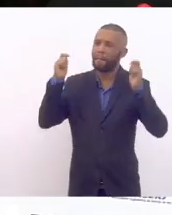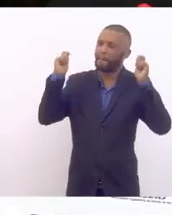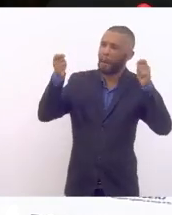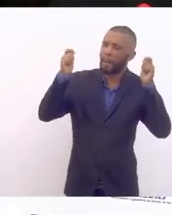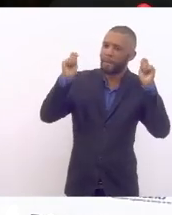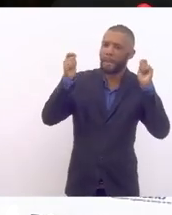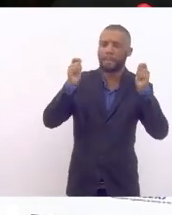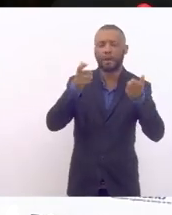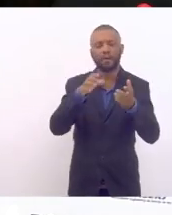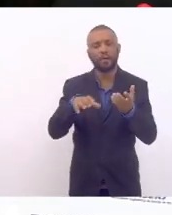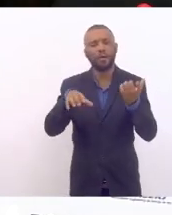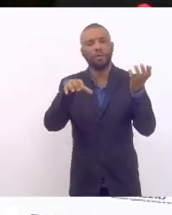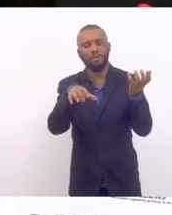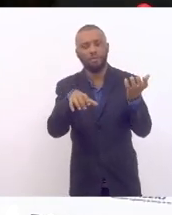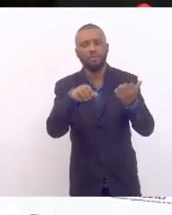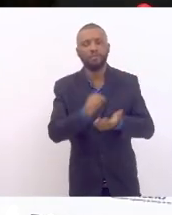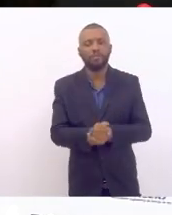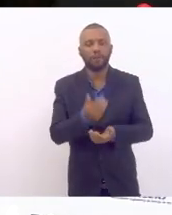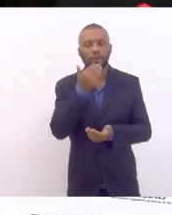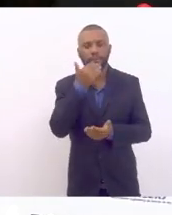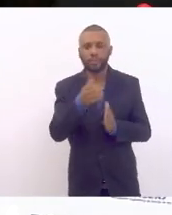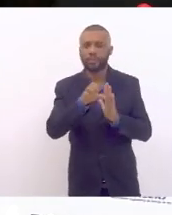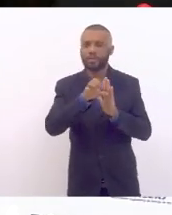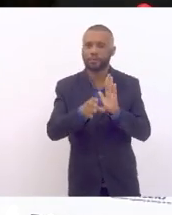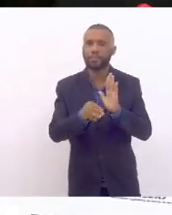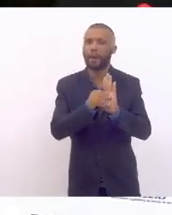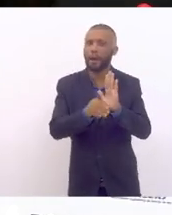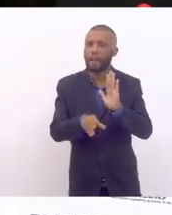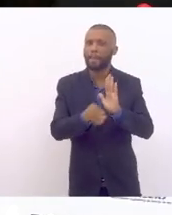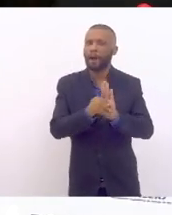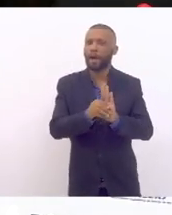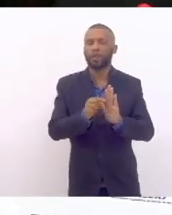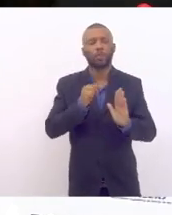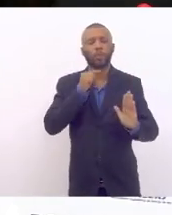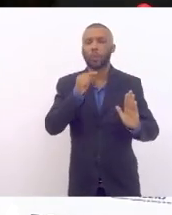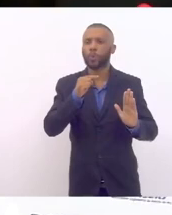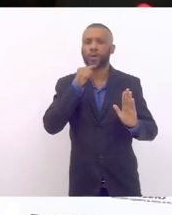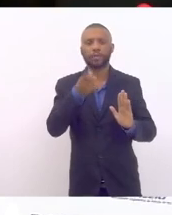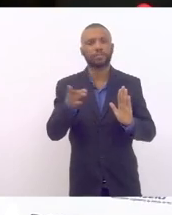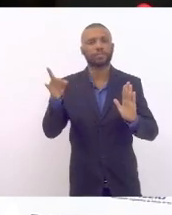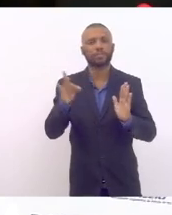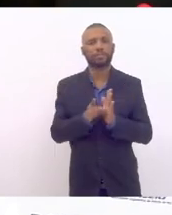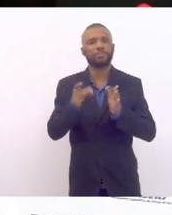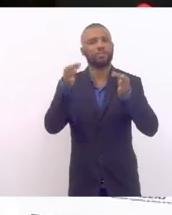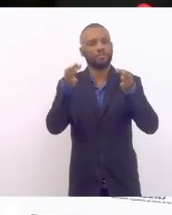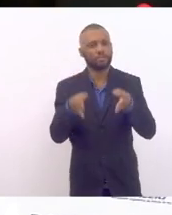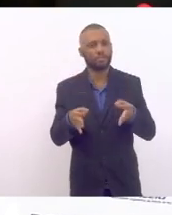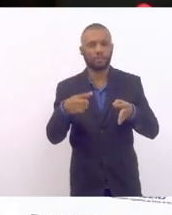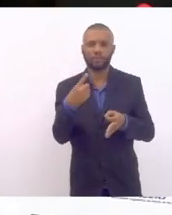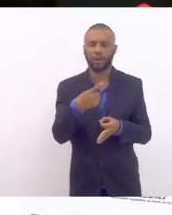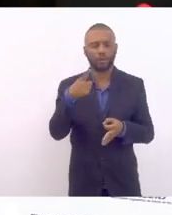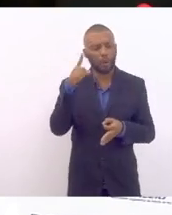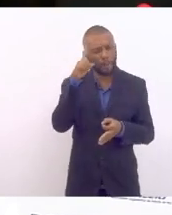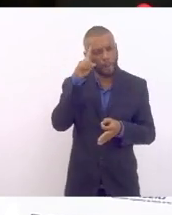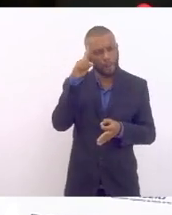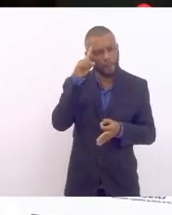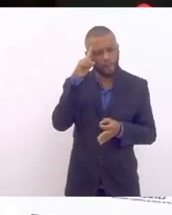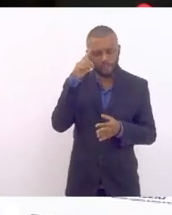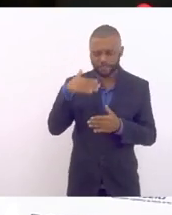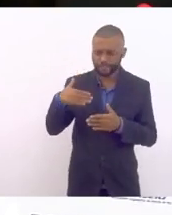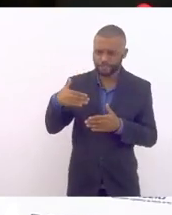nacional complementando com emenda a gente não conseguiria efetivamente ter a nossa rotina